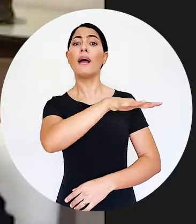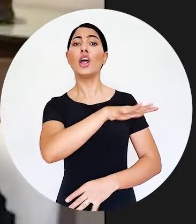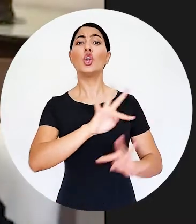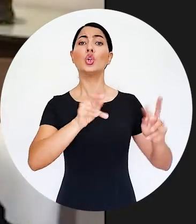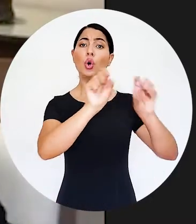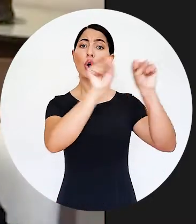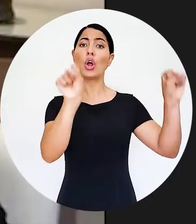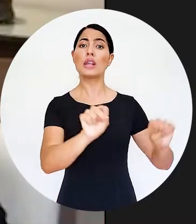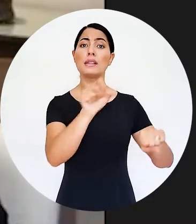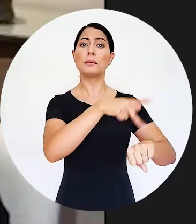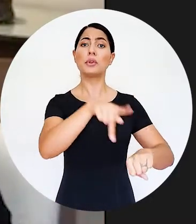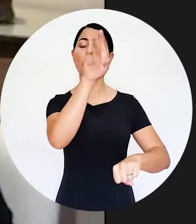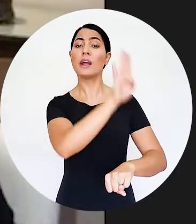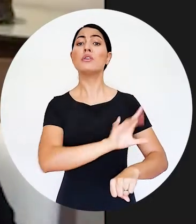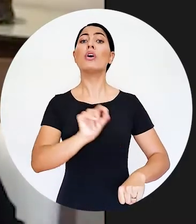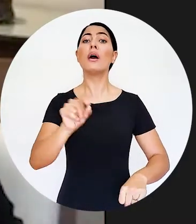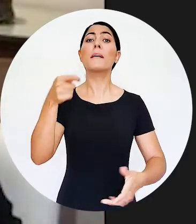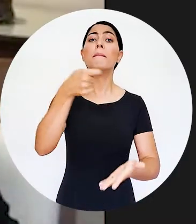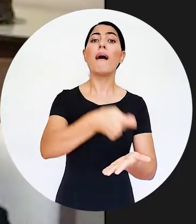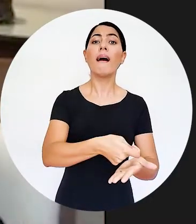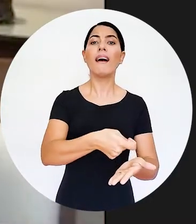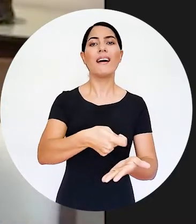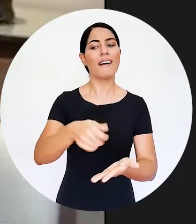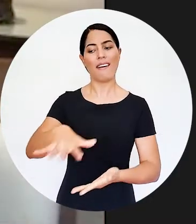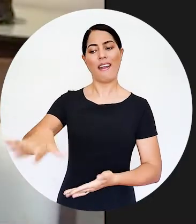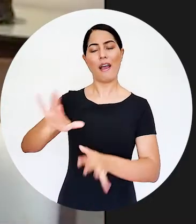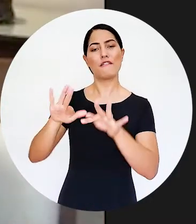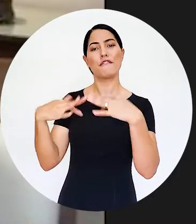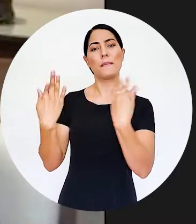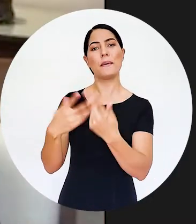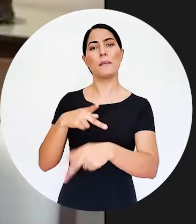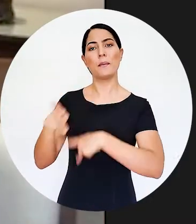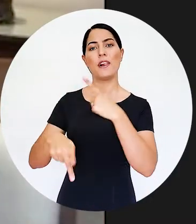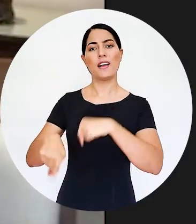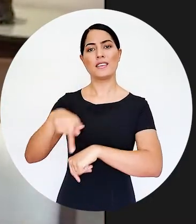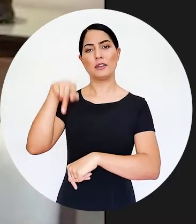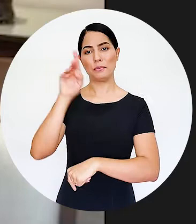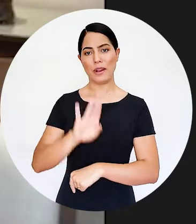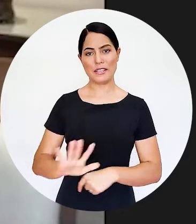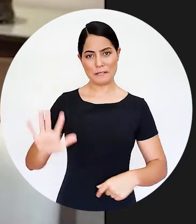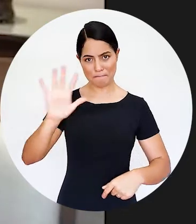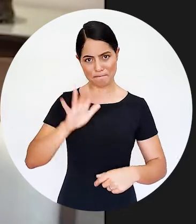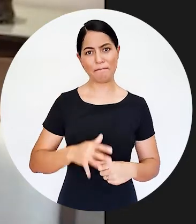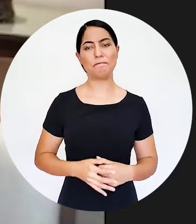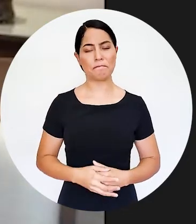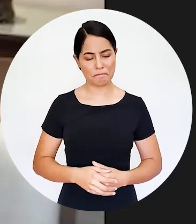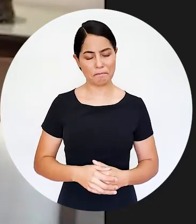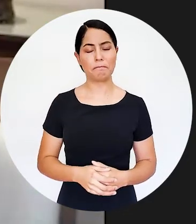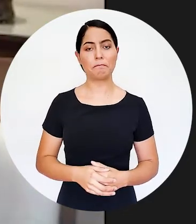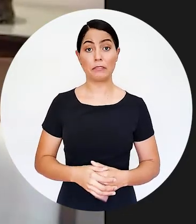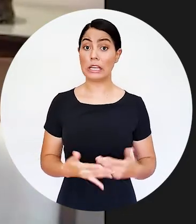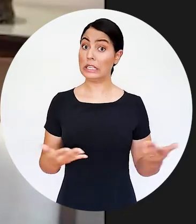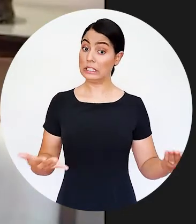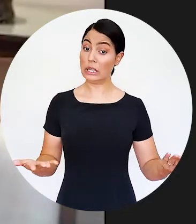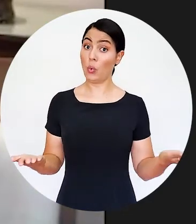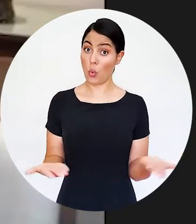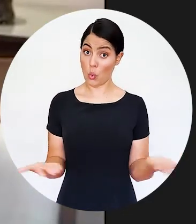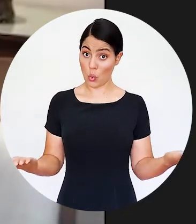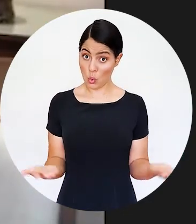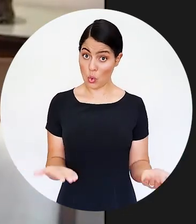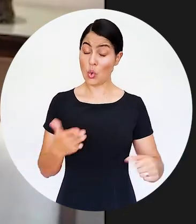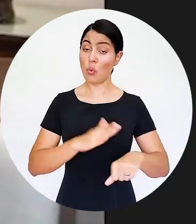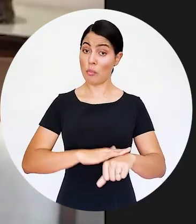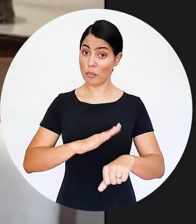sistemas família brasileira O que é uma seus interesses nos procuram Então na verdade é um momento